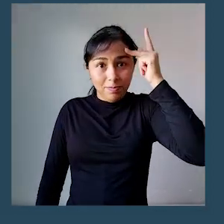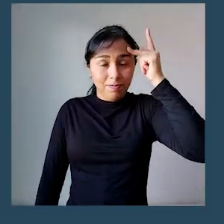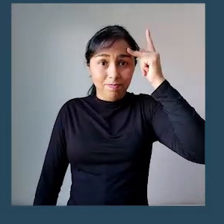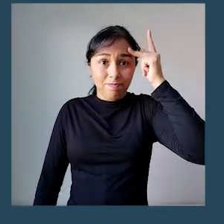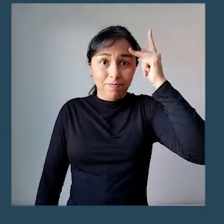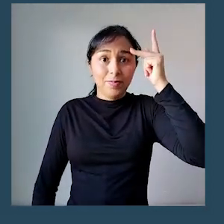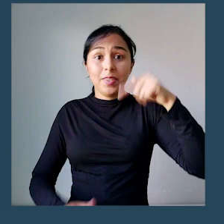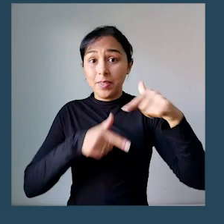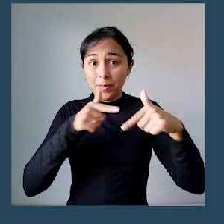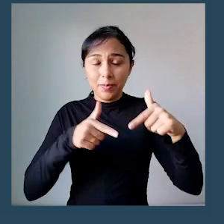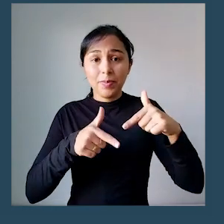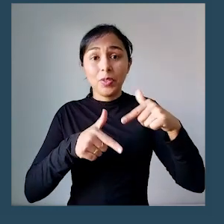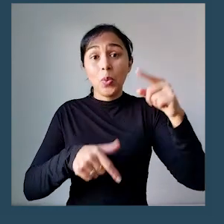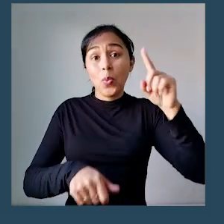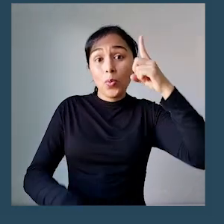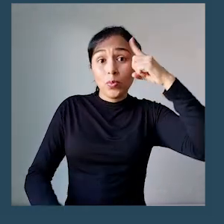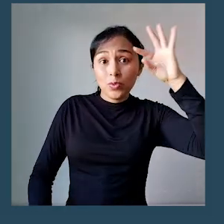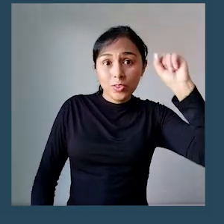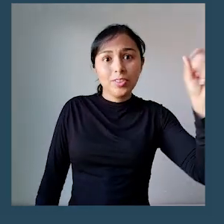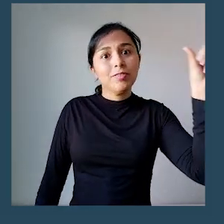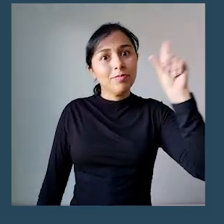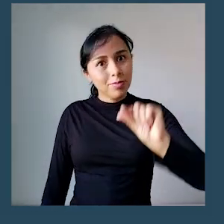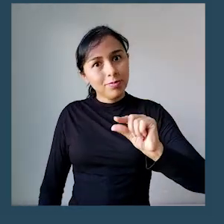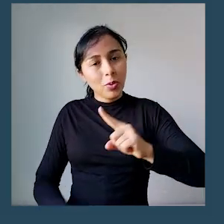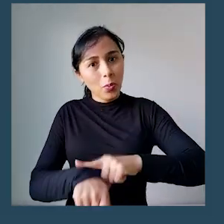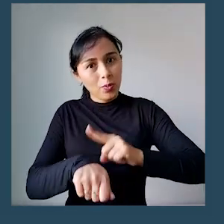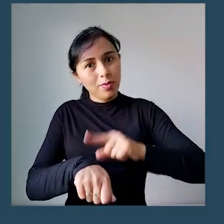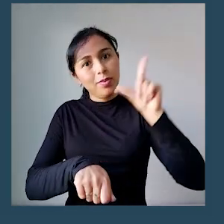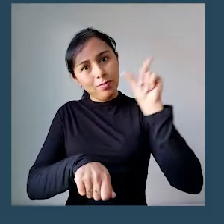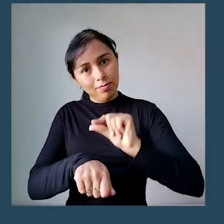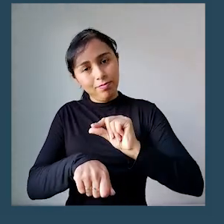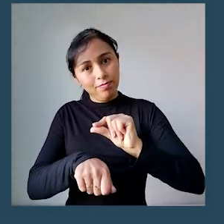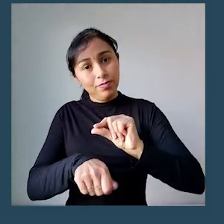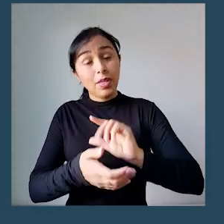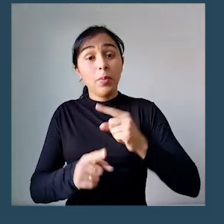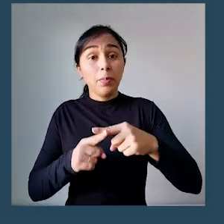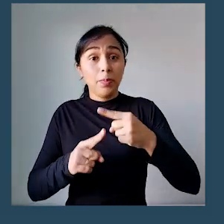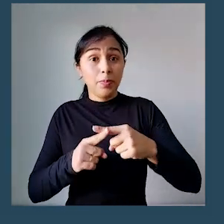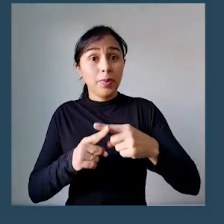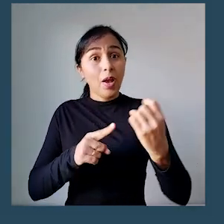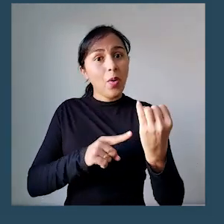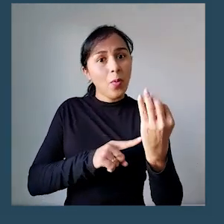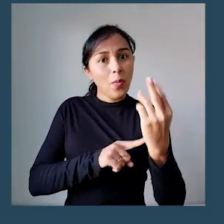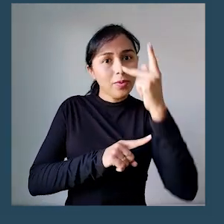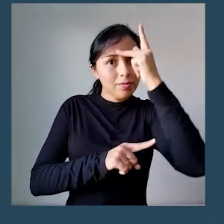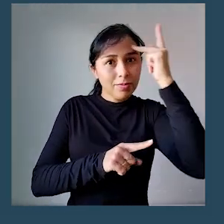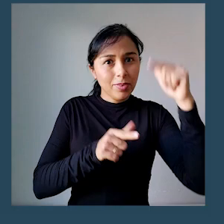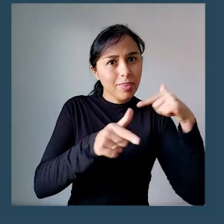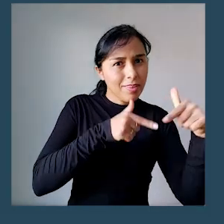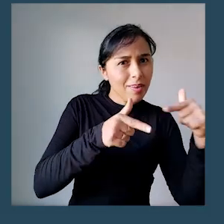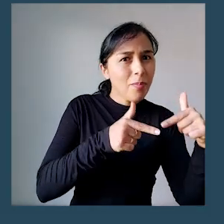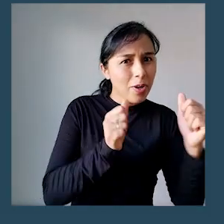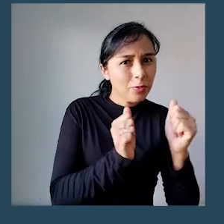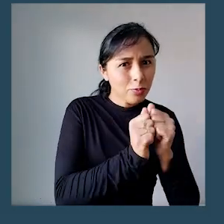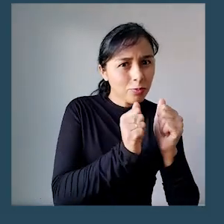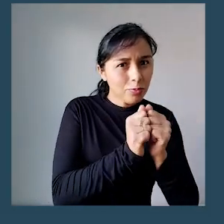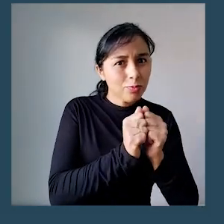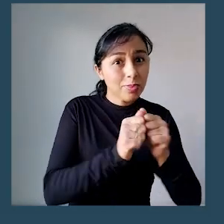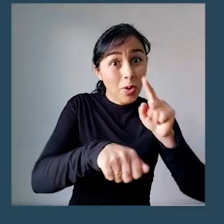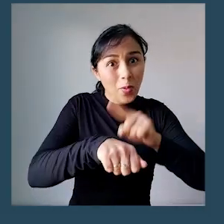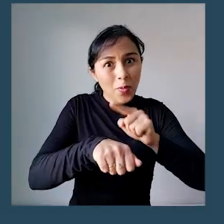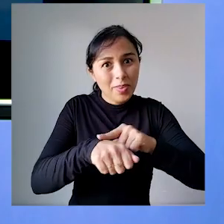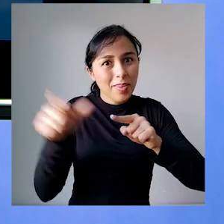que aconteceu? A minha relação de pessoas, quando ela aumenta, o número de dias da obra tende a diminuir.